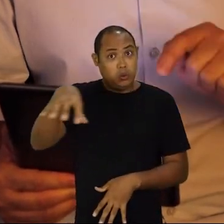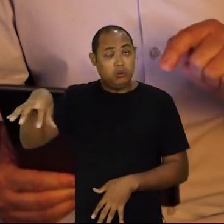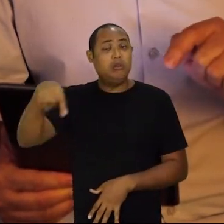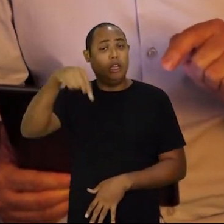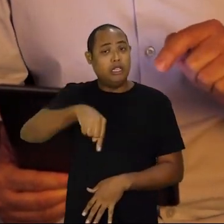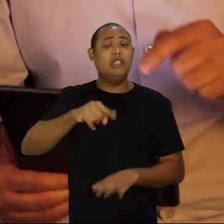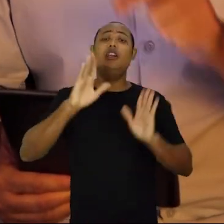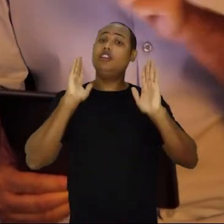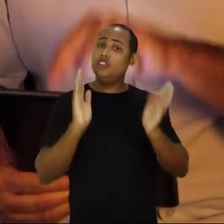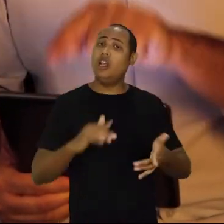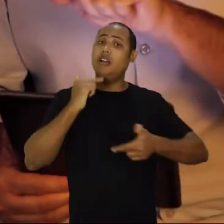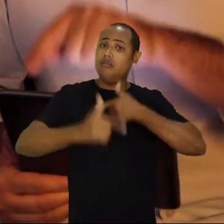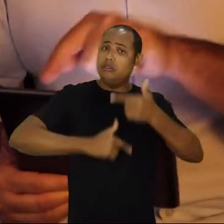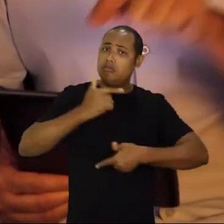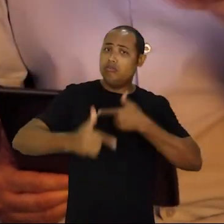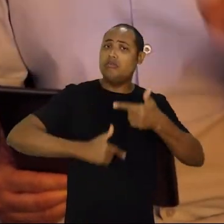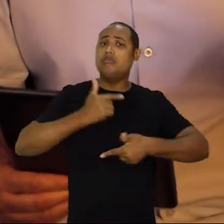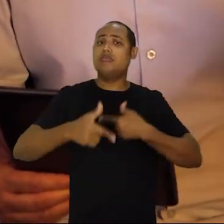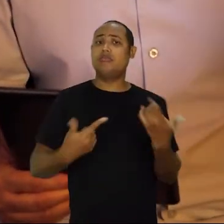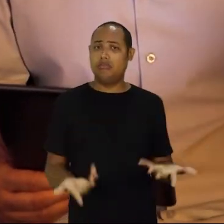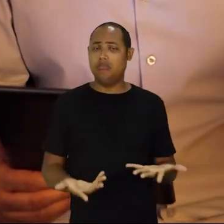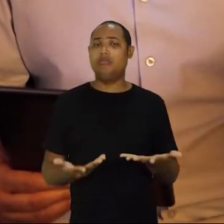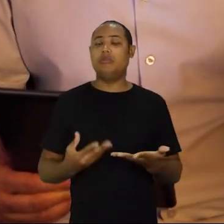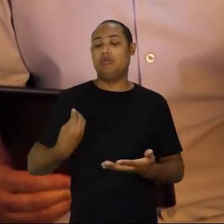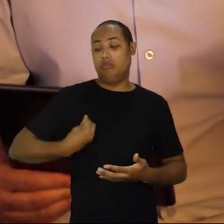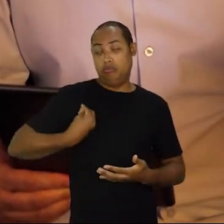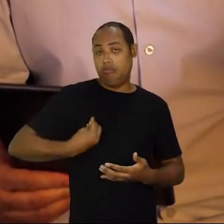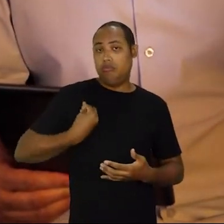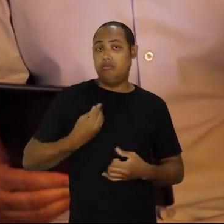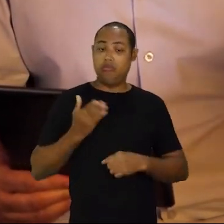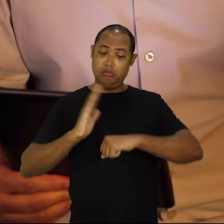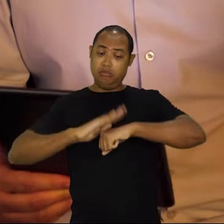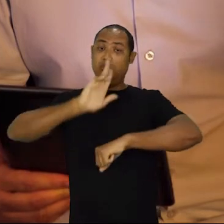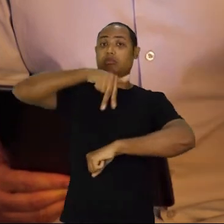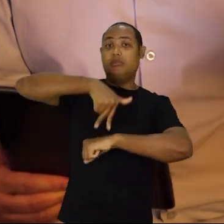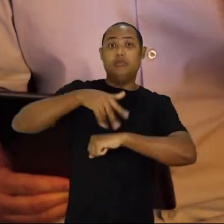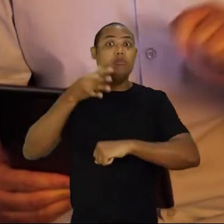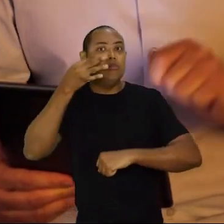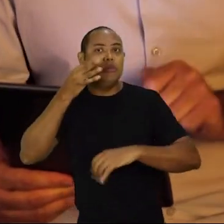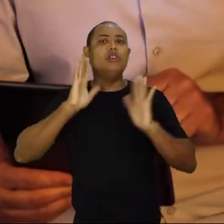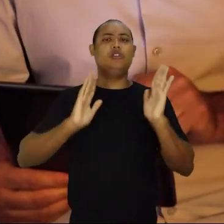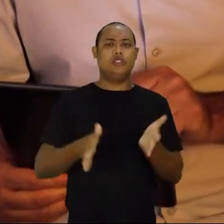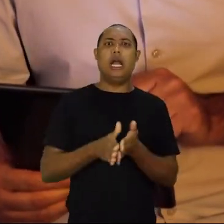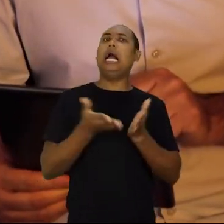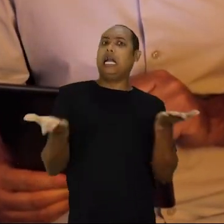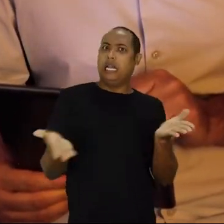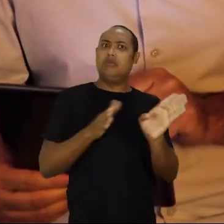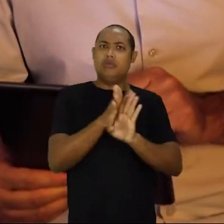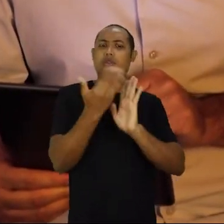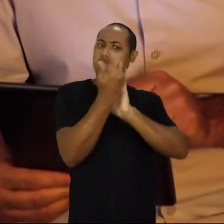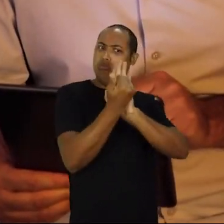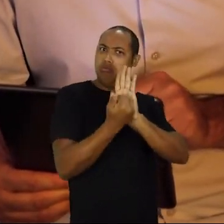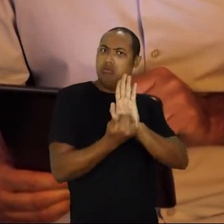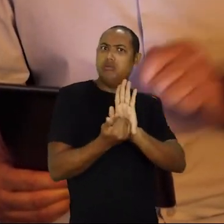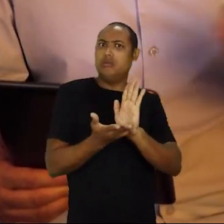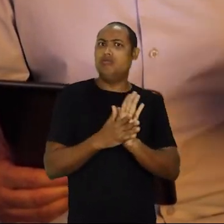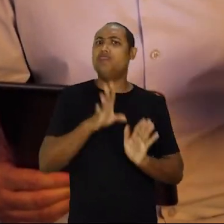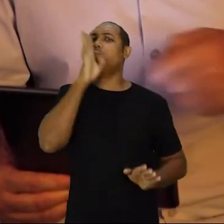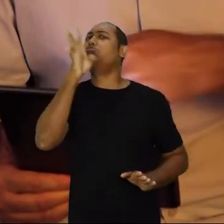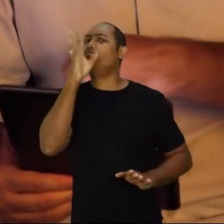durante a pandemia, alguns setores já funcionaram com as suas atividades de forma